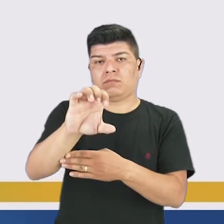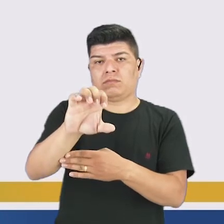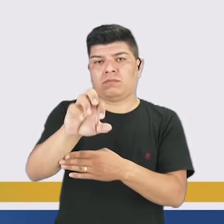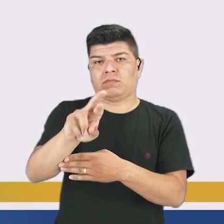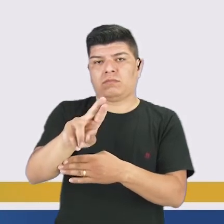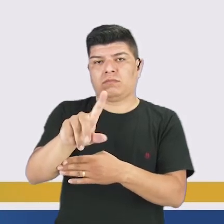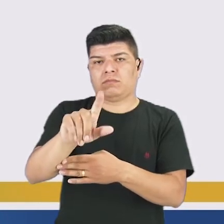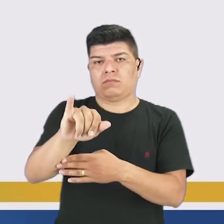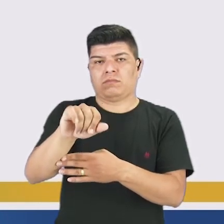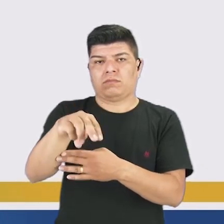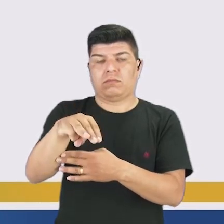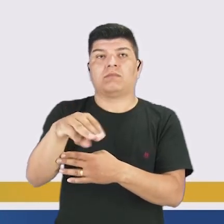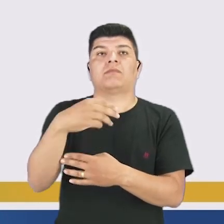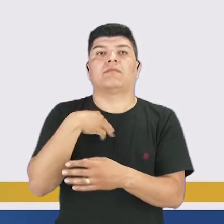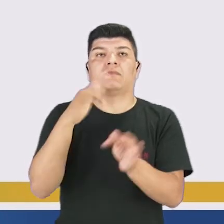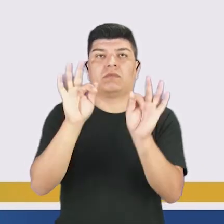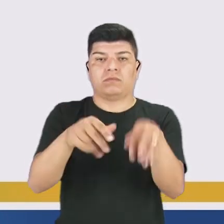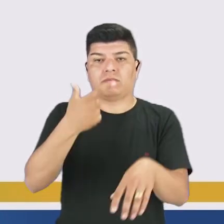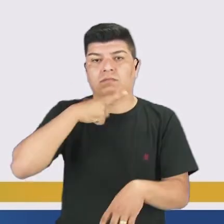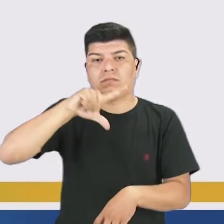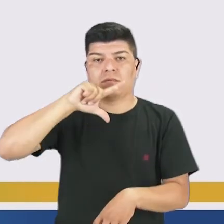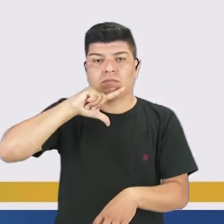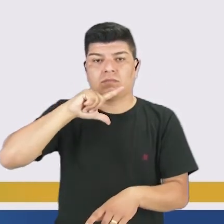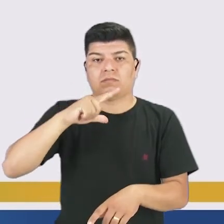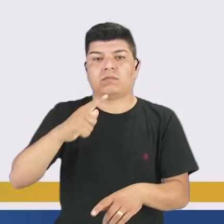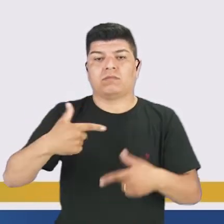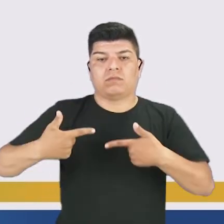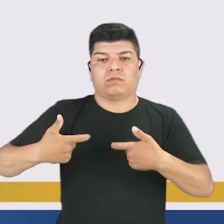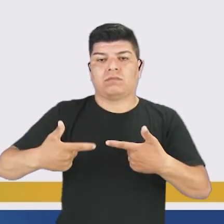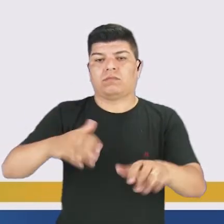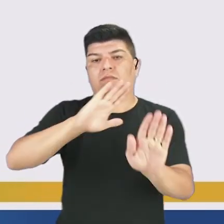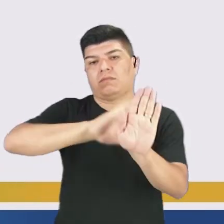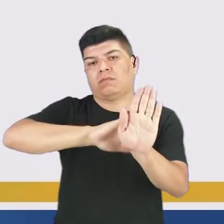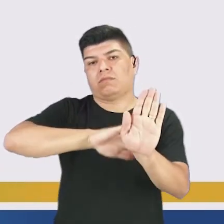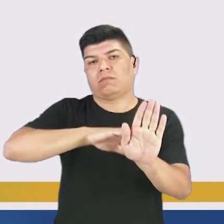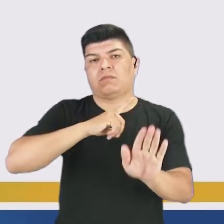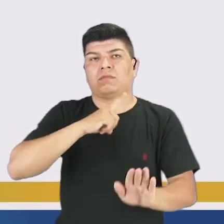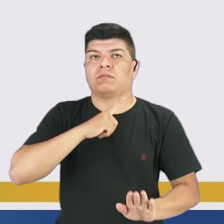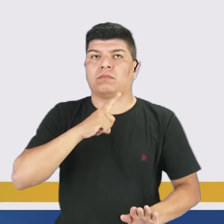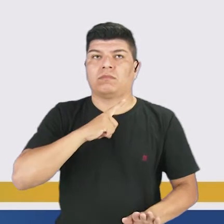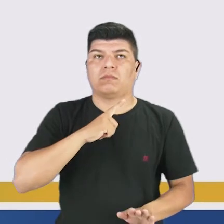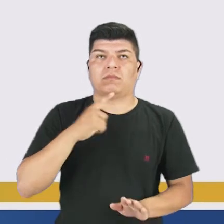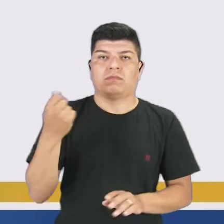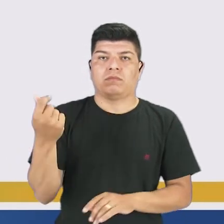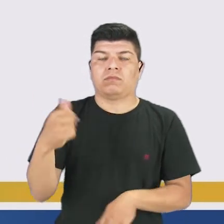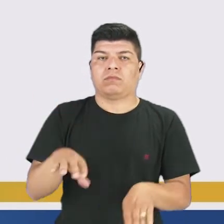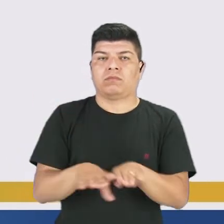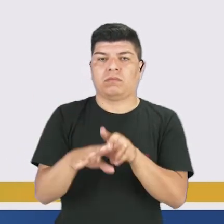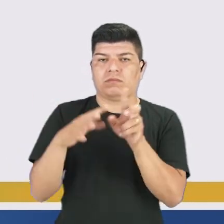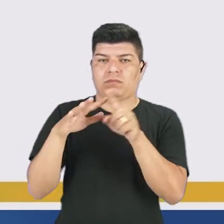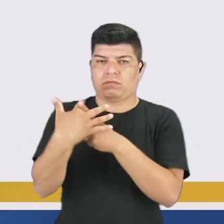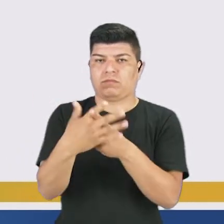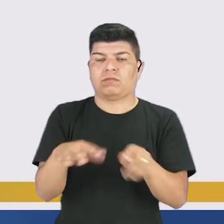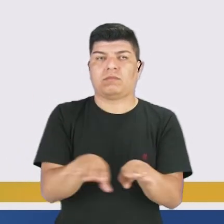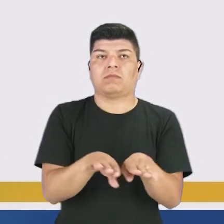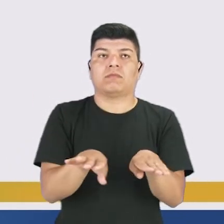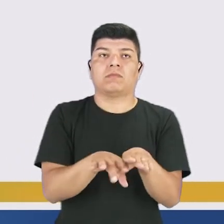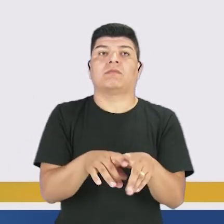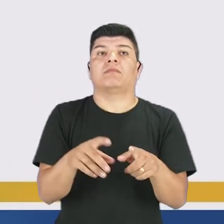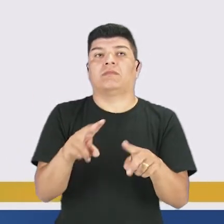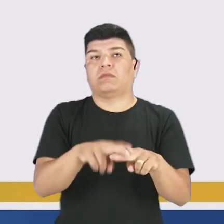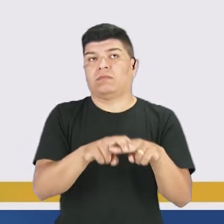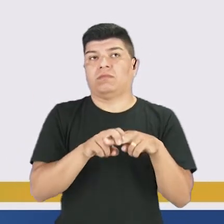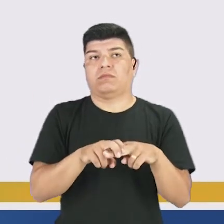chamada bipolaridade e a Guerra Fria que existia entre os capitalistas e socialistas.